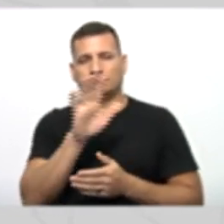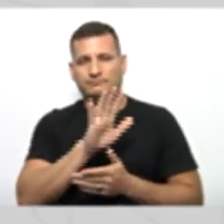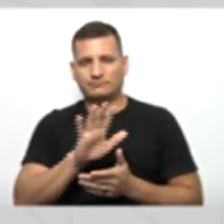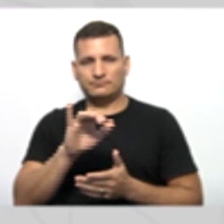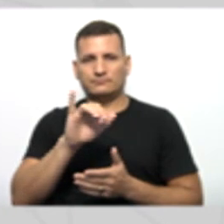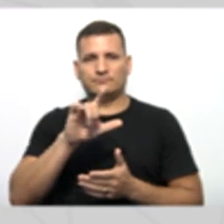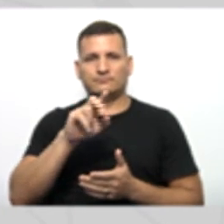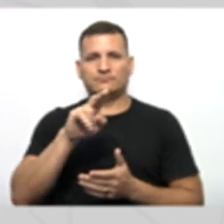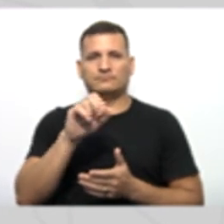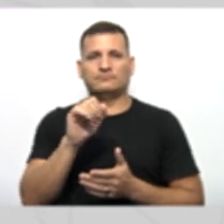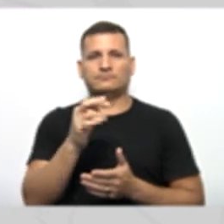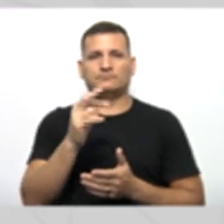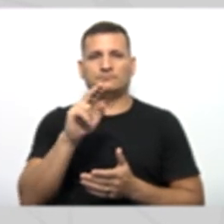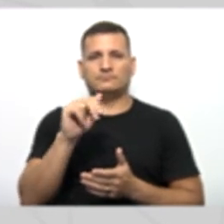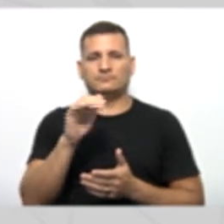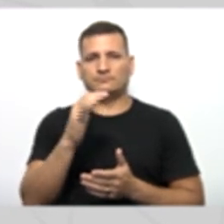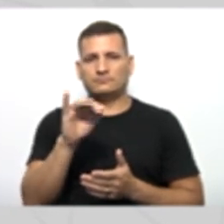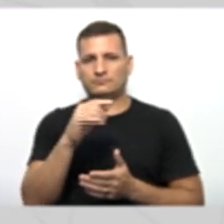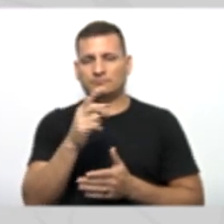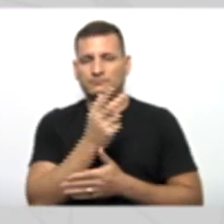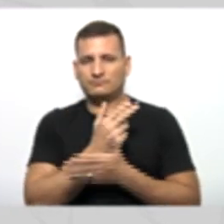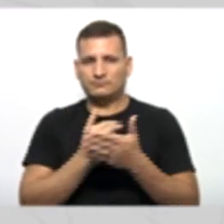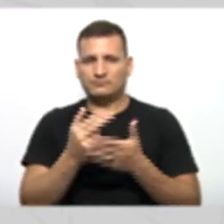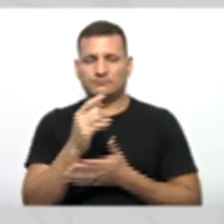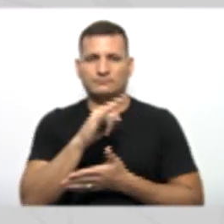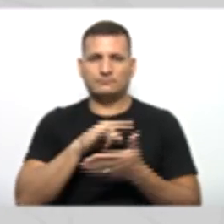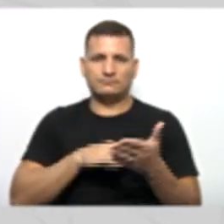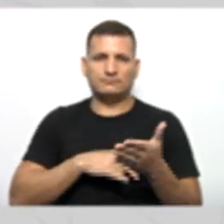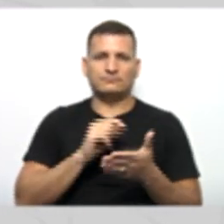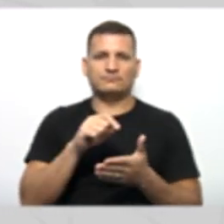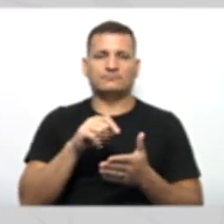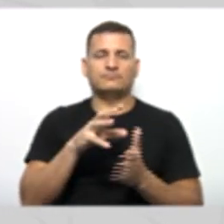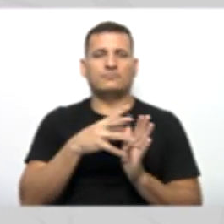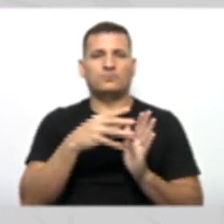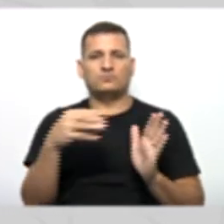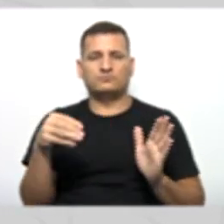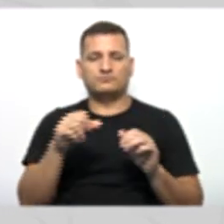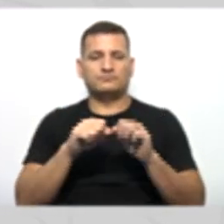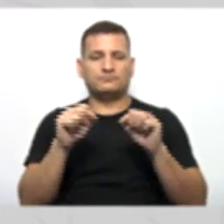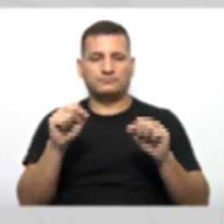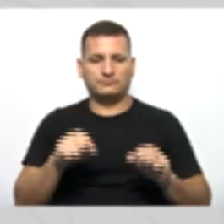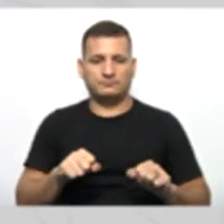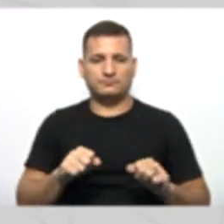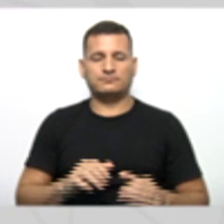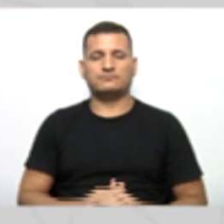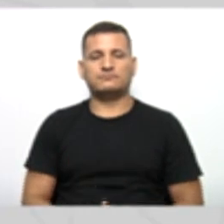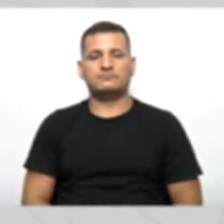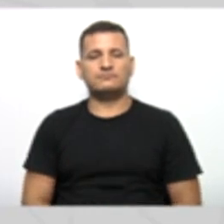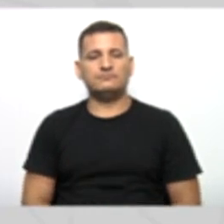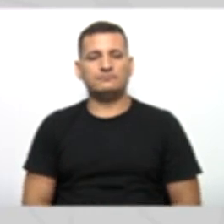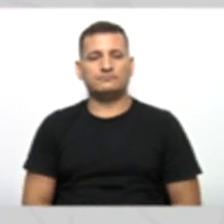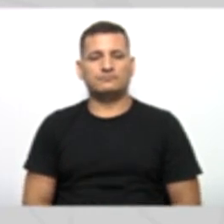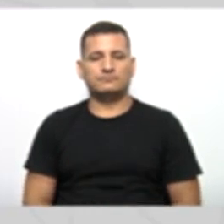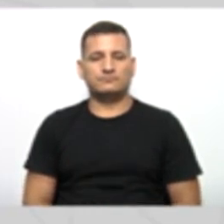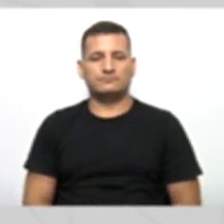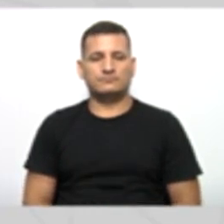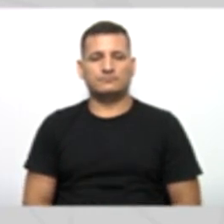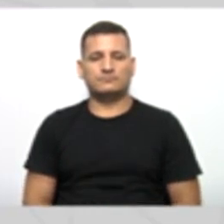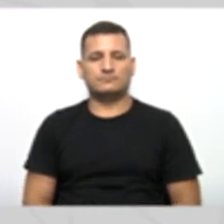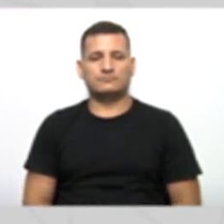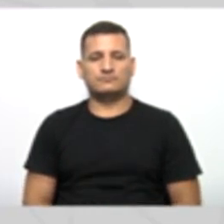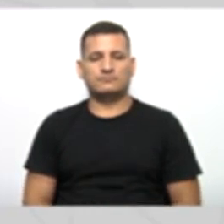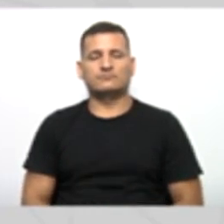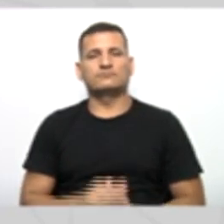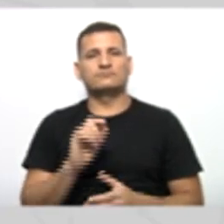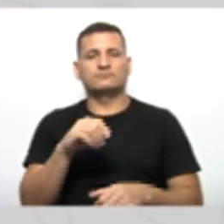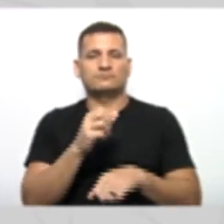isso? Utilizada para especificar, visualizar, documentar modelo de software. É para fazer as modelagens aí, voltado ao paradigma